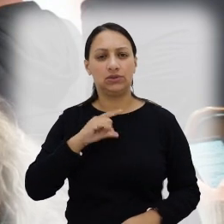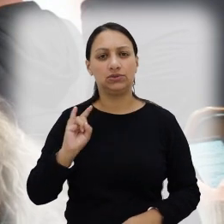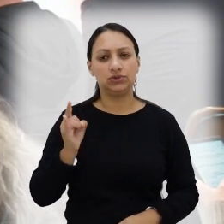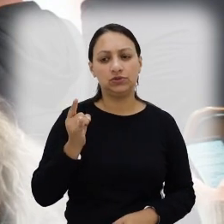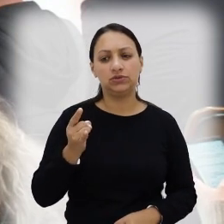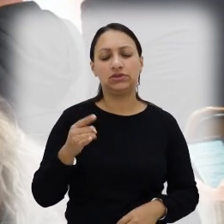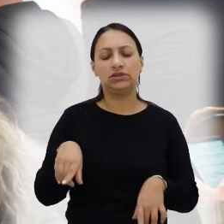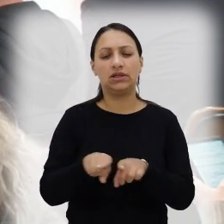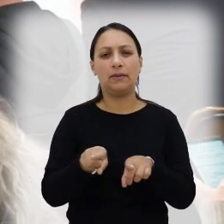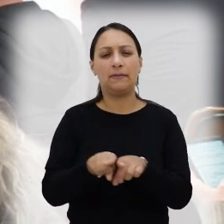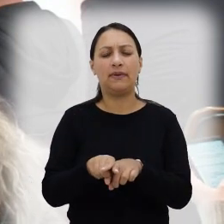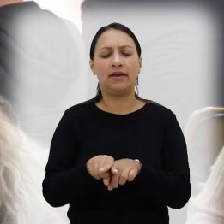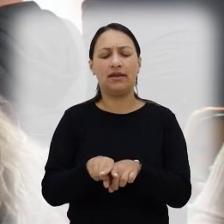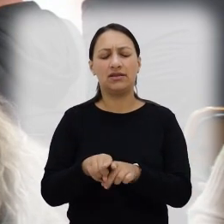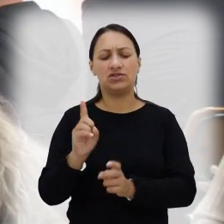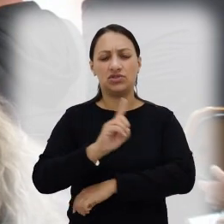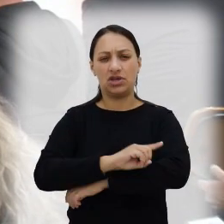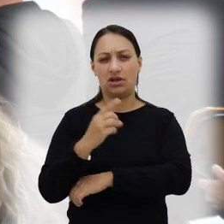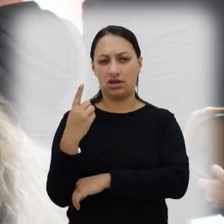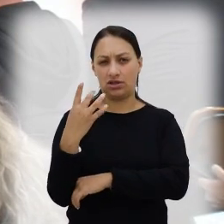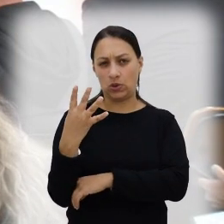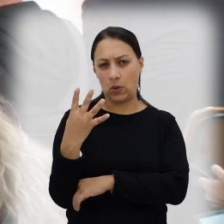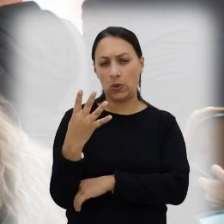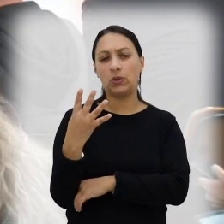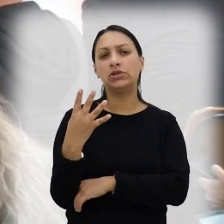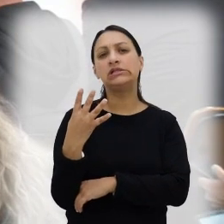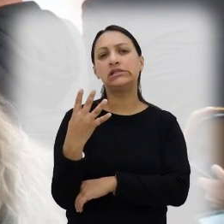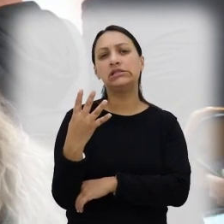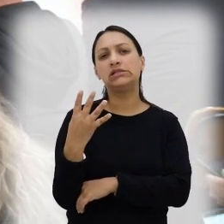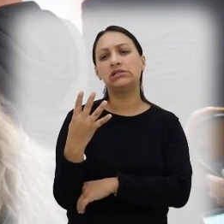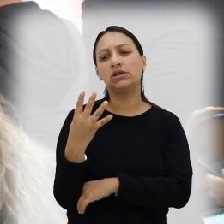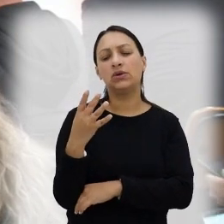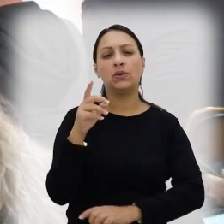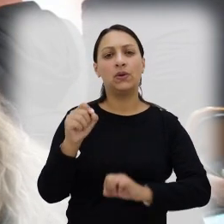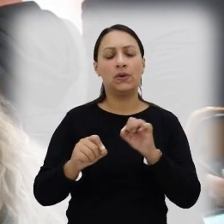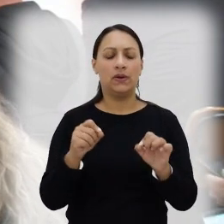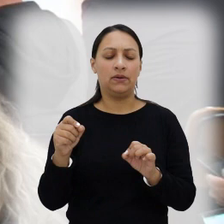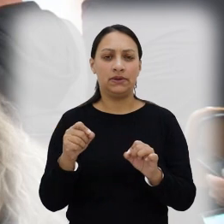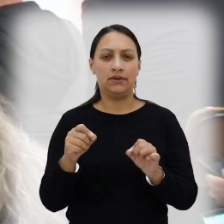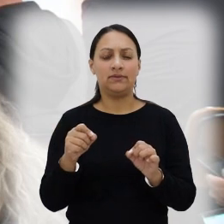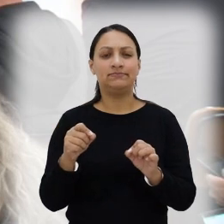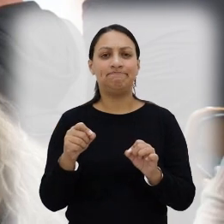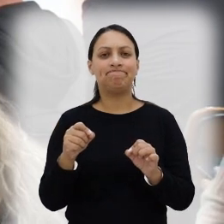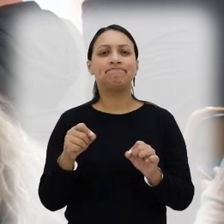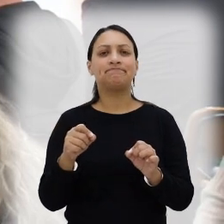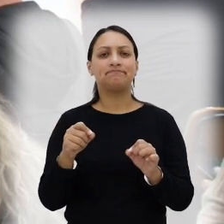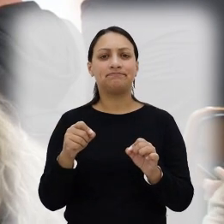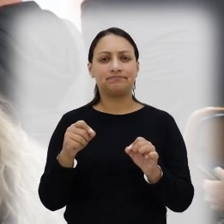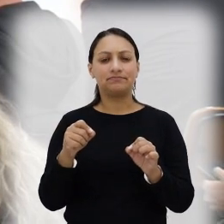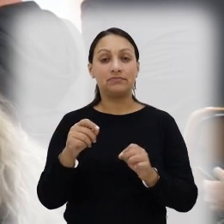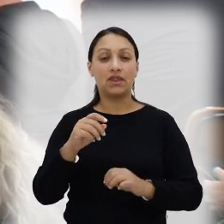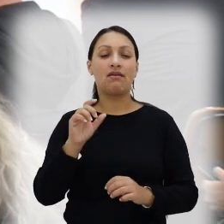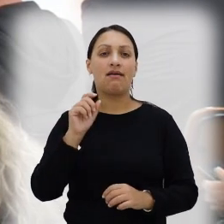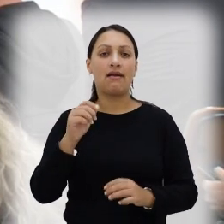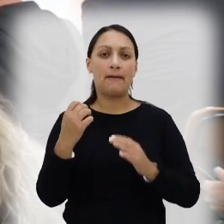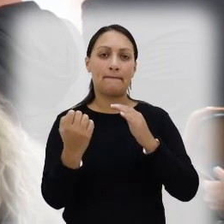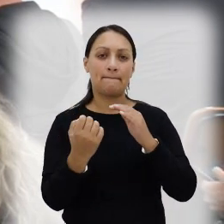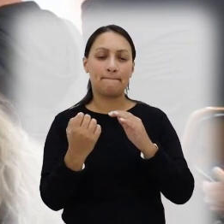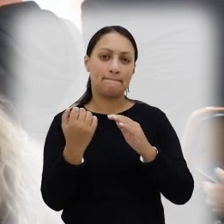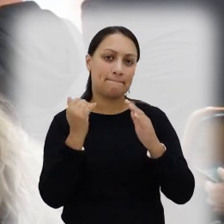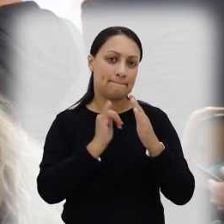no dia 14, então, desse dia 9, se designa, então, aquelas que tiveram o melhor